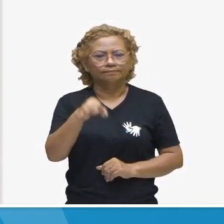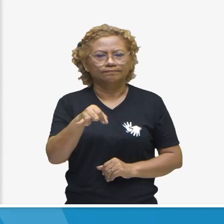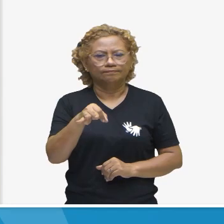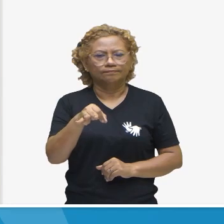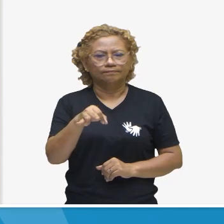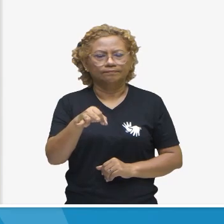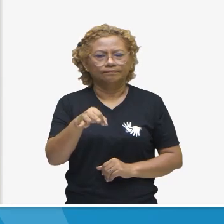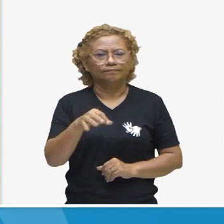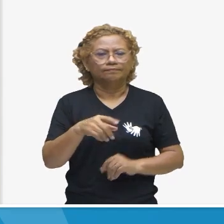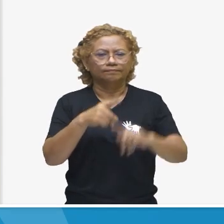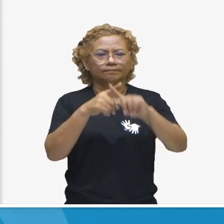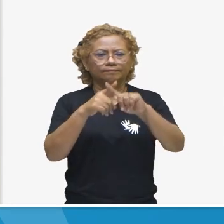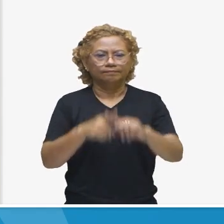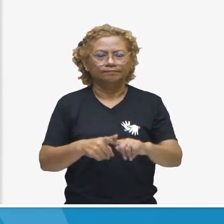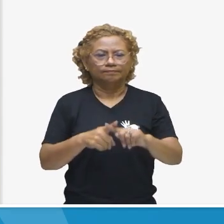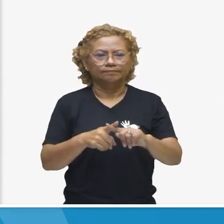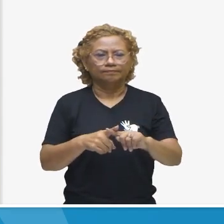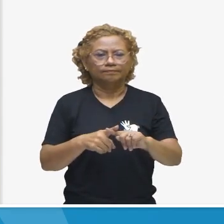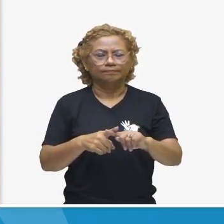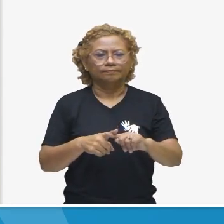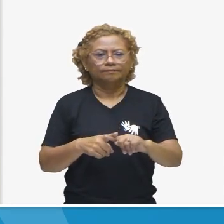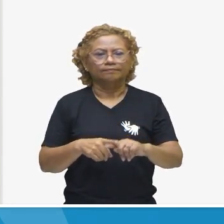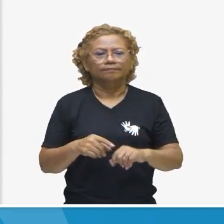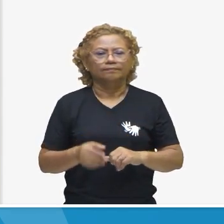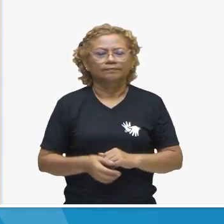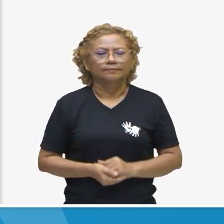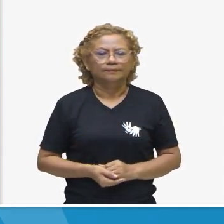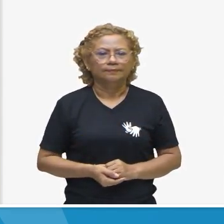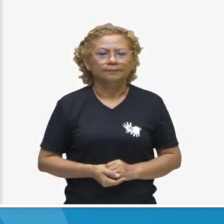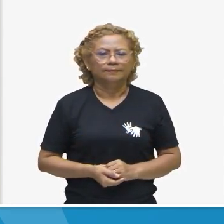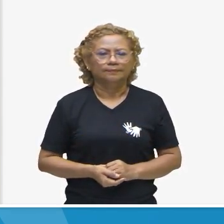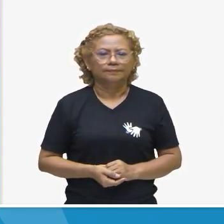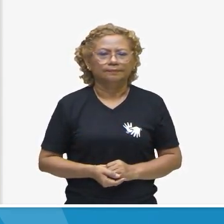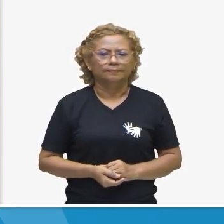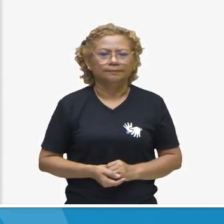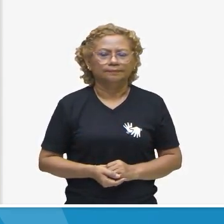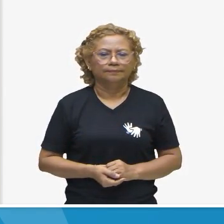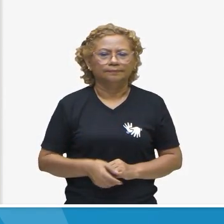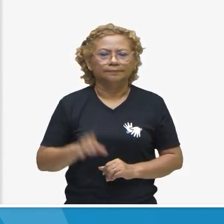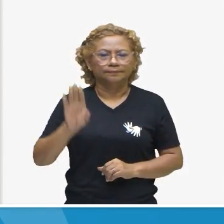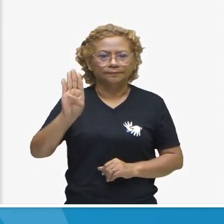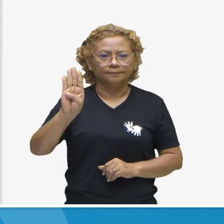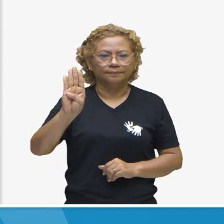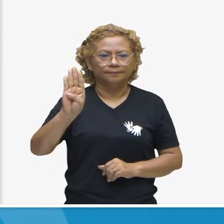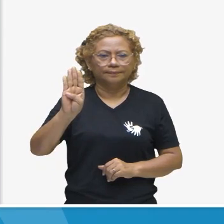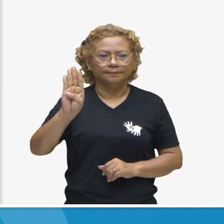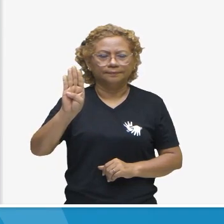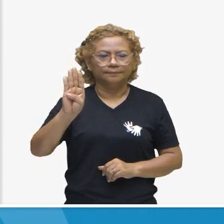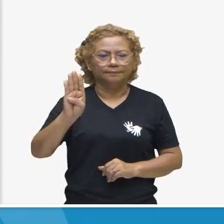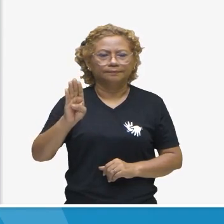que melhor representa esse movimento, vamos lá, é justamente a letra B, ó.